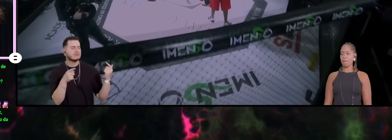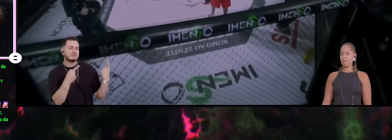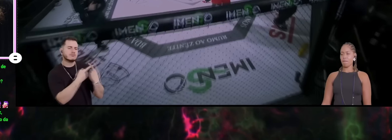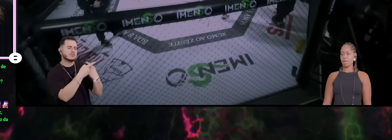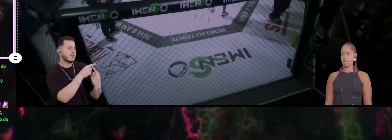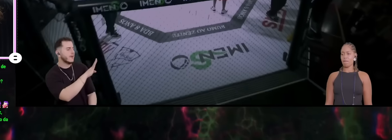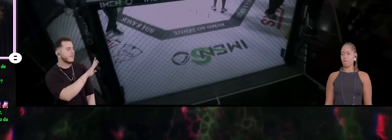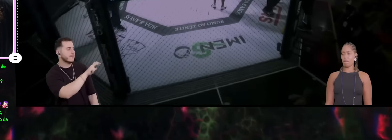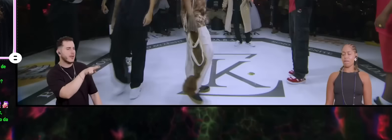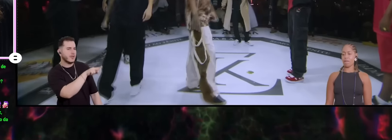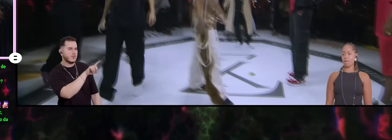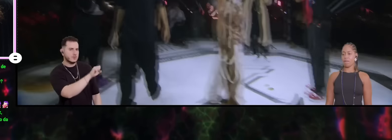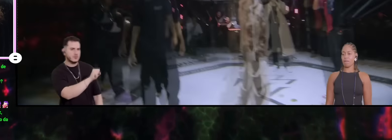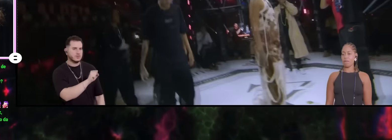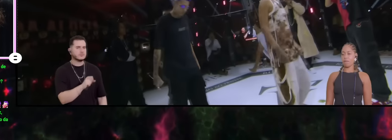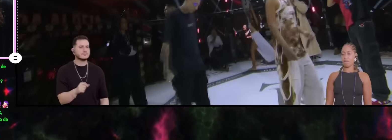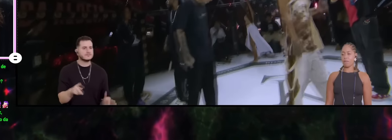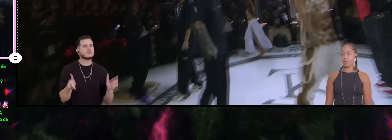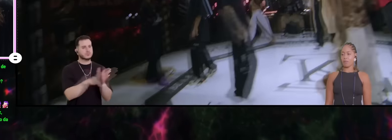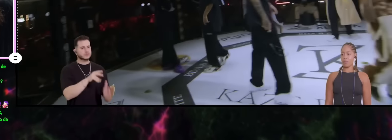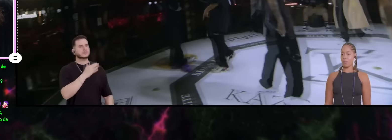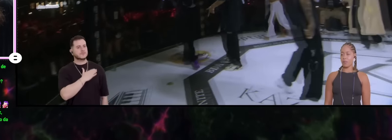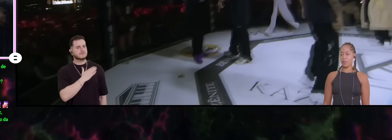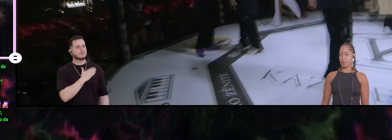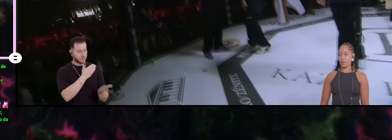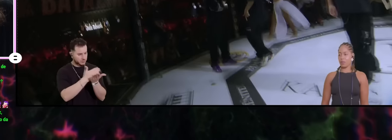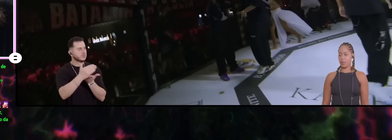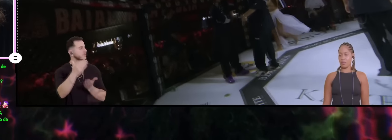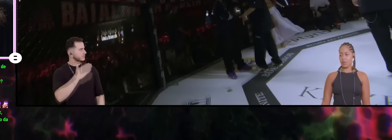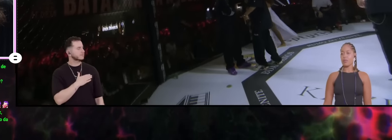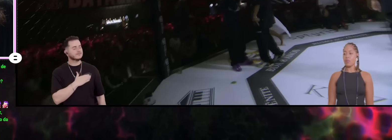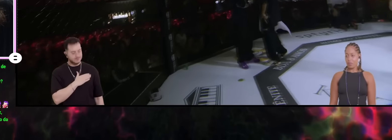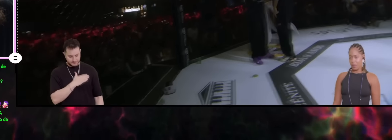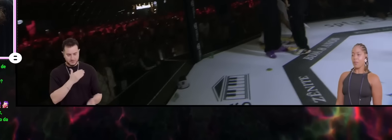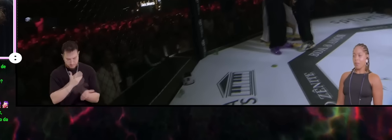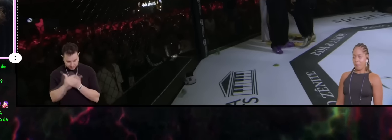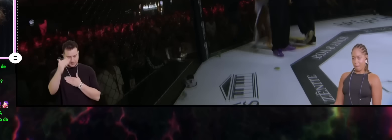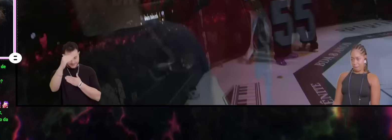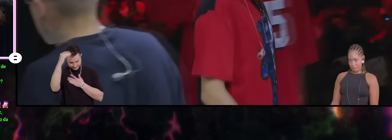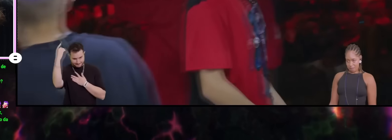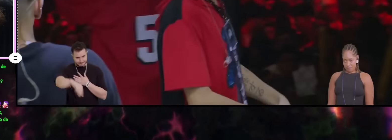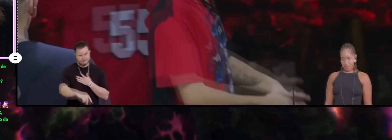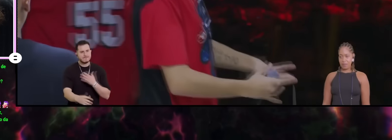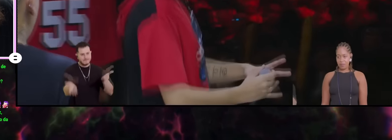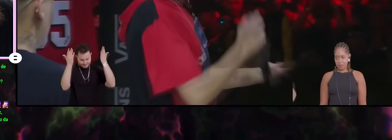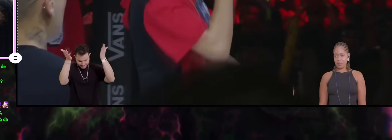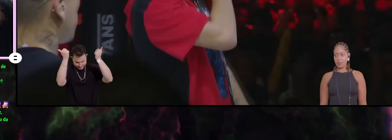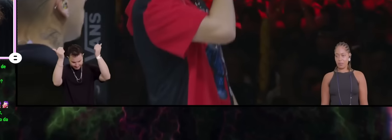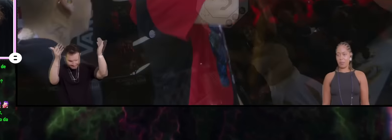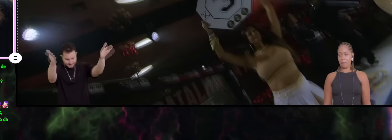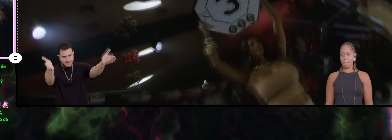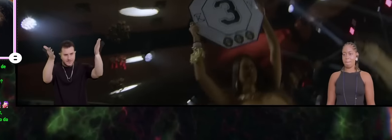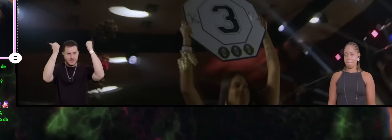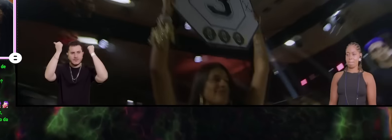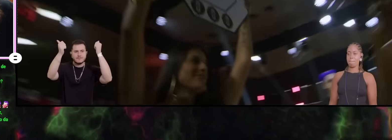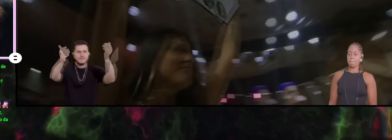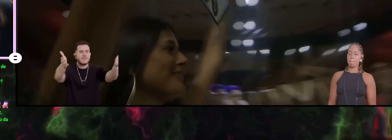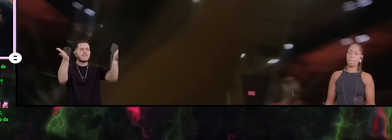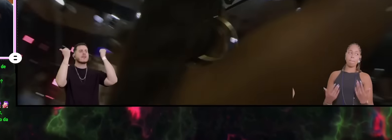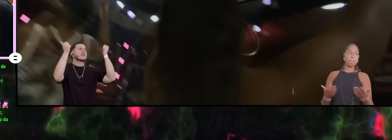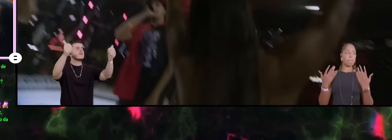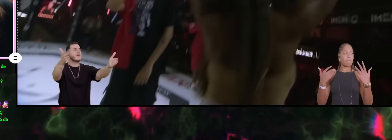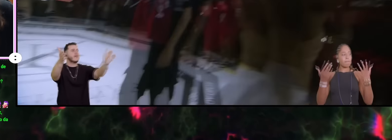Quem começa? Brenos no ataque. Joga a mão pra cima e vem. Brenos e Martizinho.